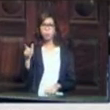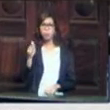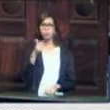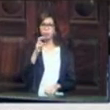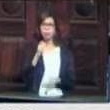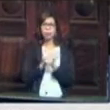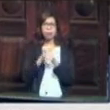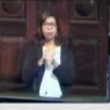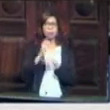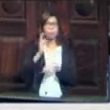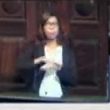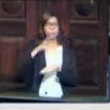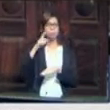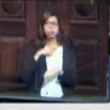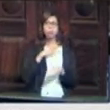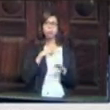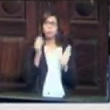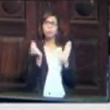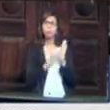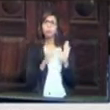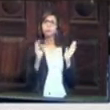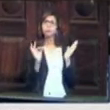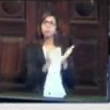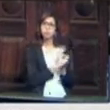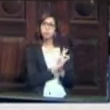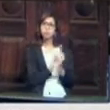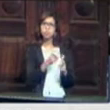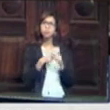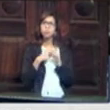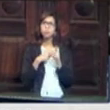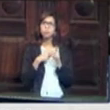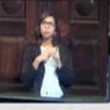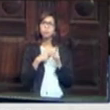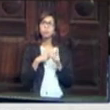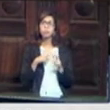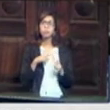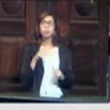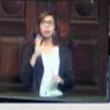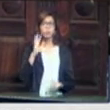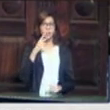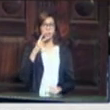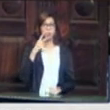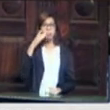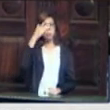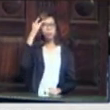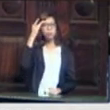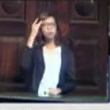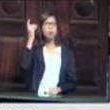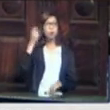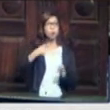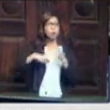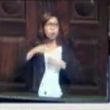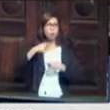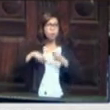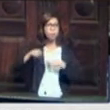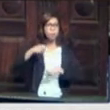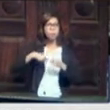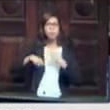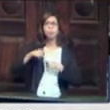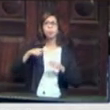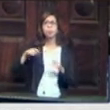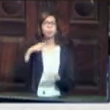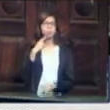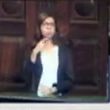inscritos na dívida ativa? Estamos falando aqui de um pequeno comerciante que veio a não